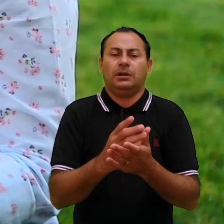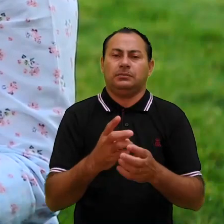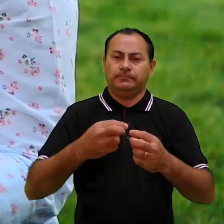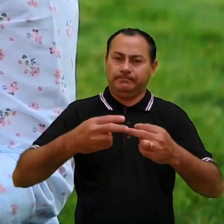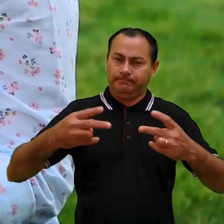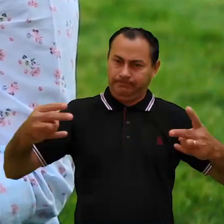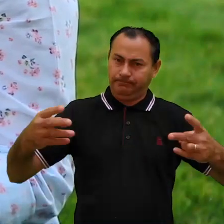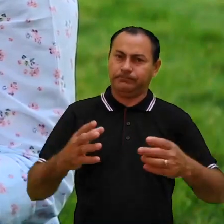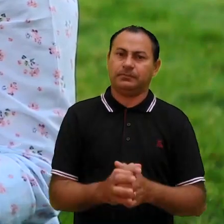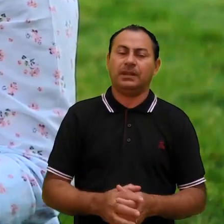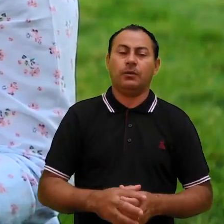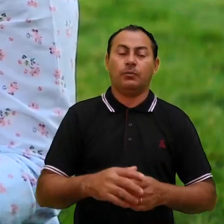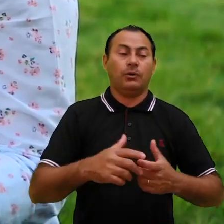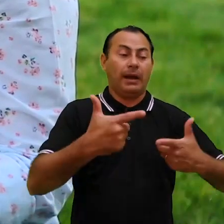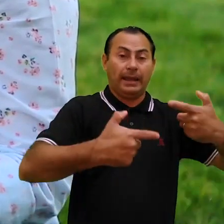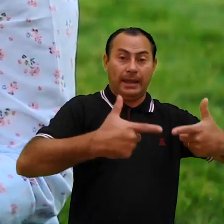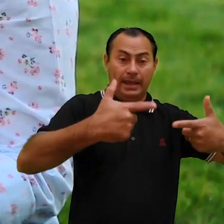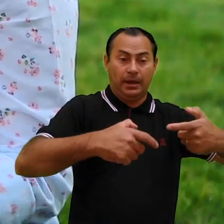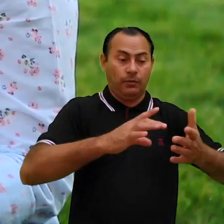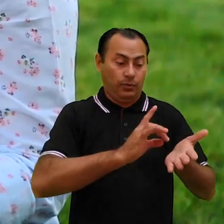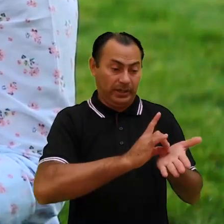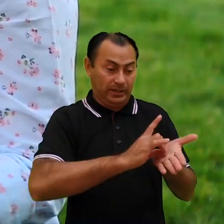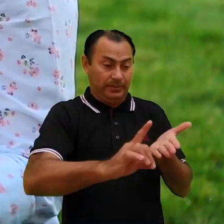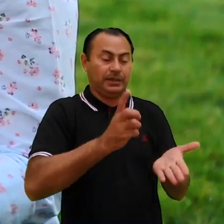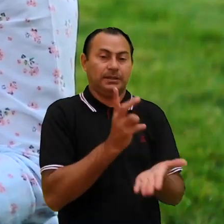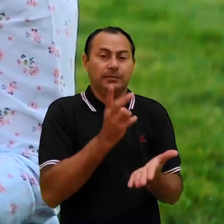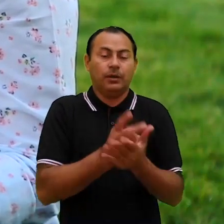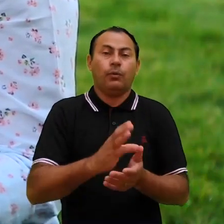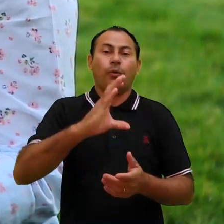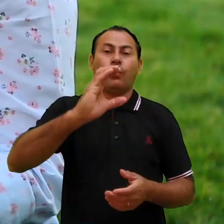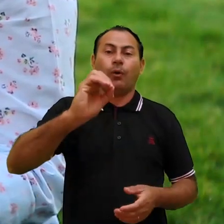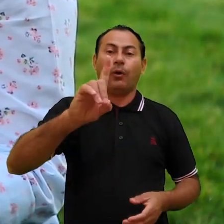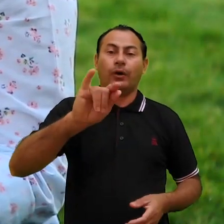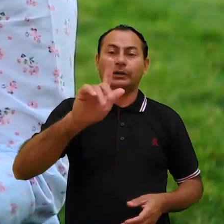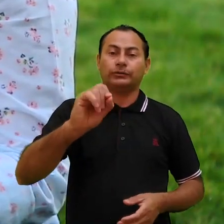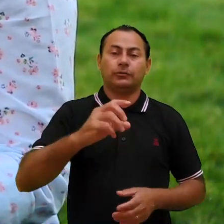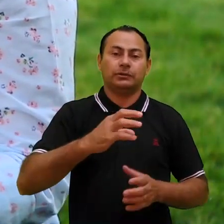chaves. Numa guerra, o inimigo sempre tem um código de